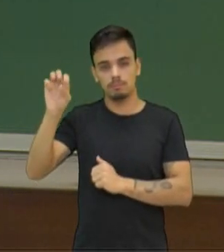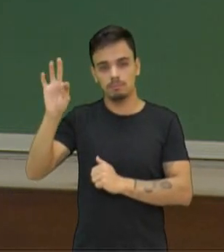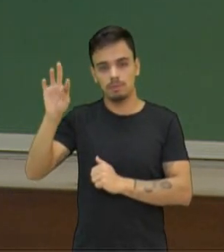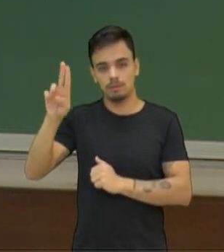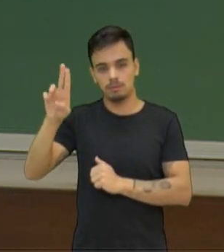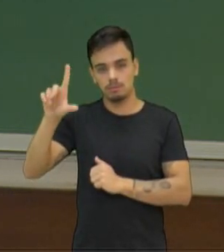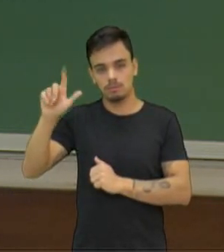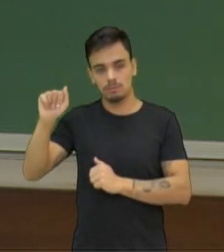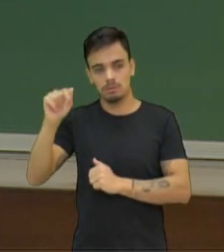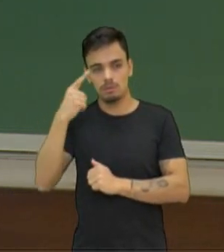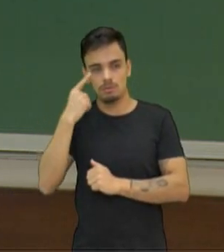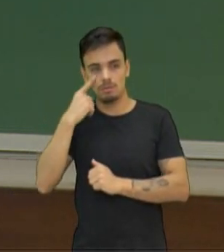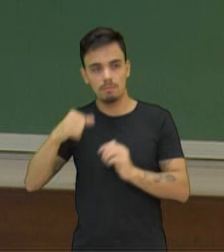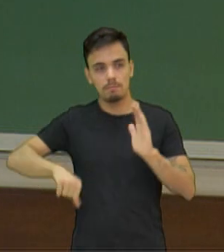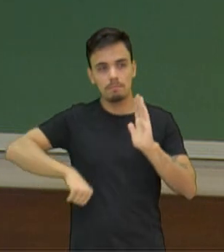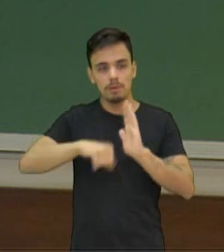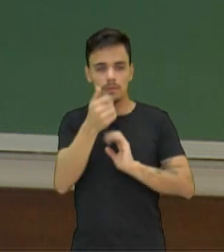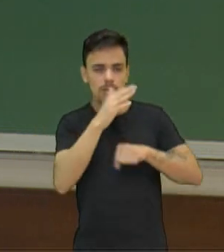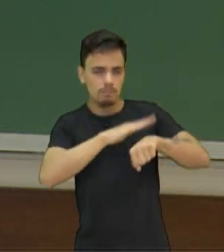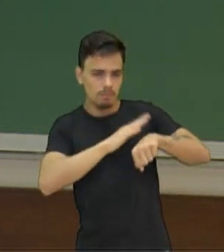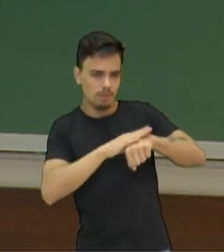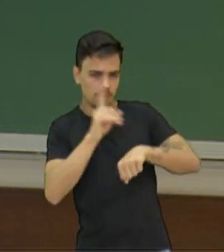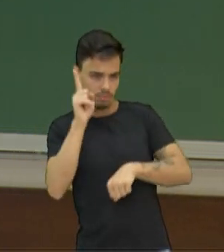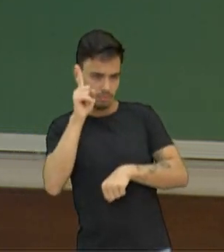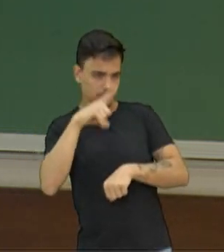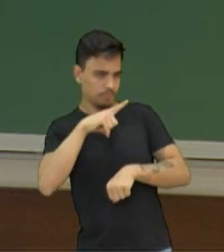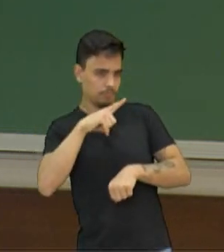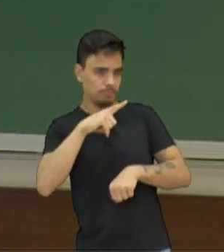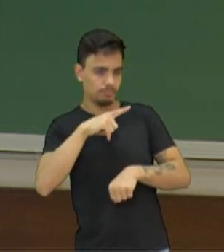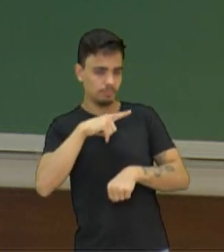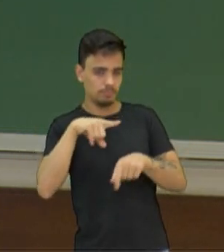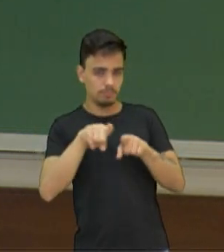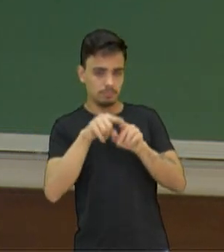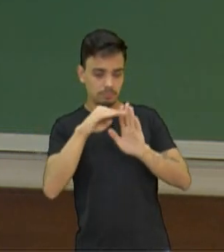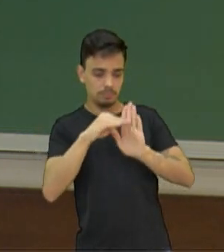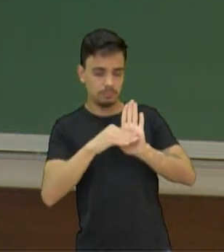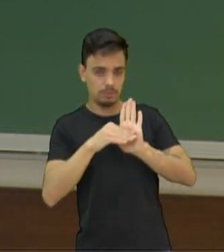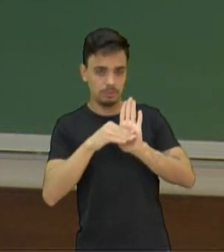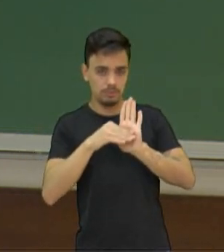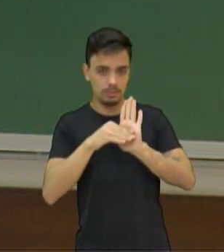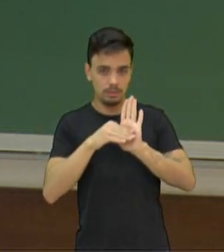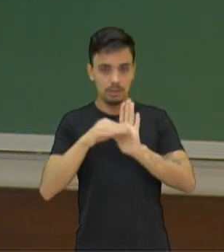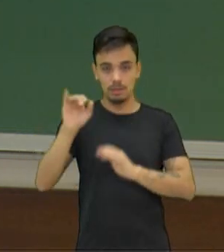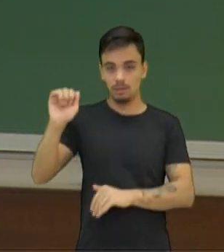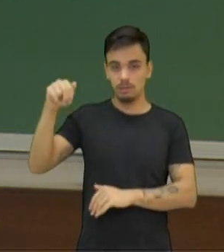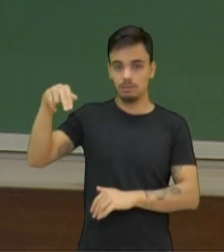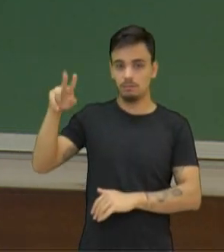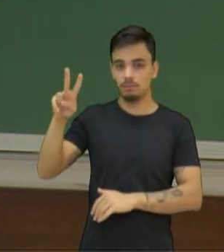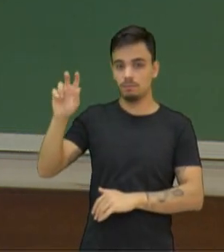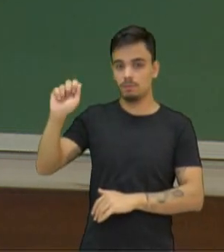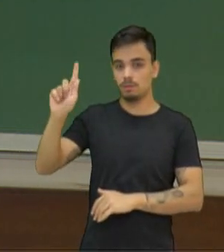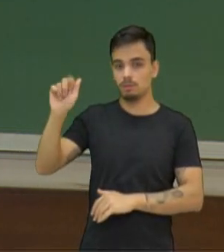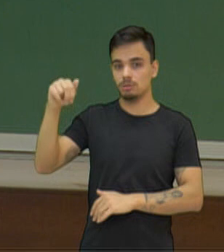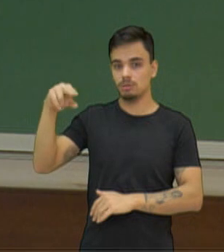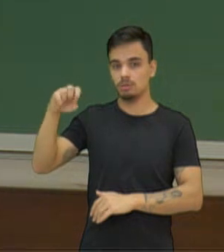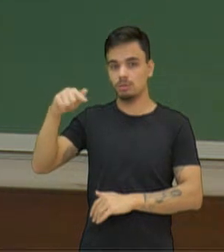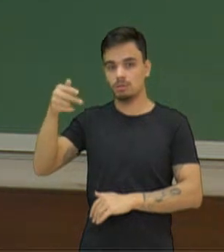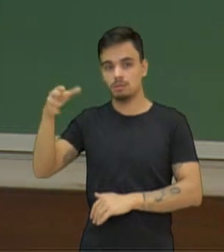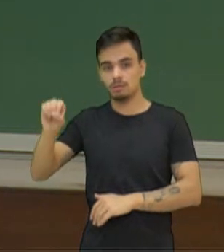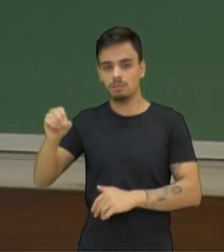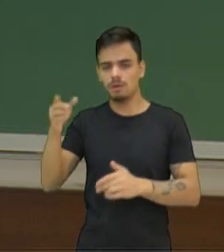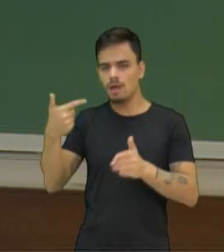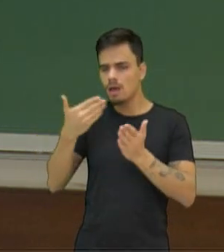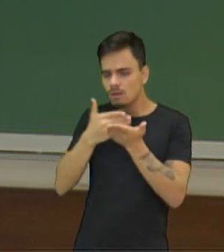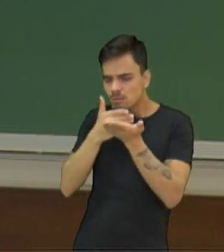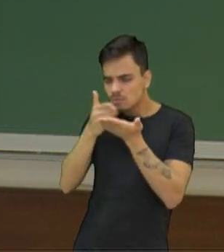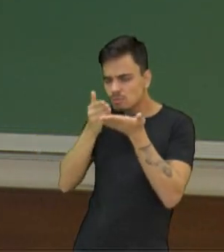primeiro momento da blástula, uma parte que vai, a gente chama de invaginação, a formação dessa entrada aqui,